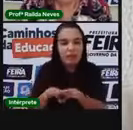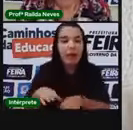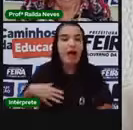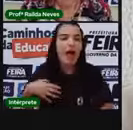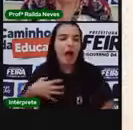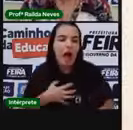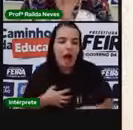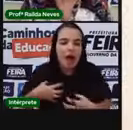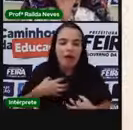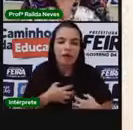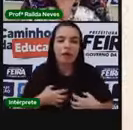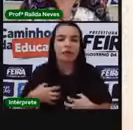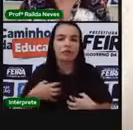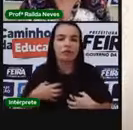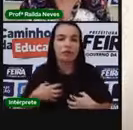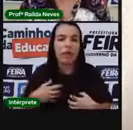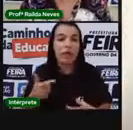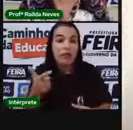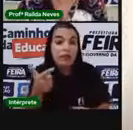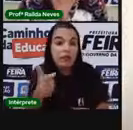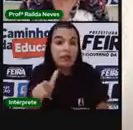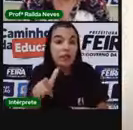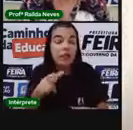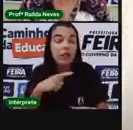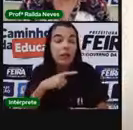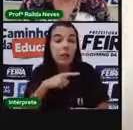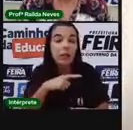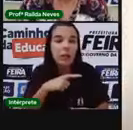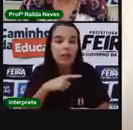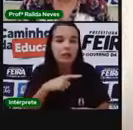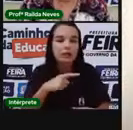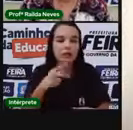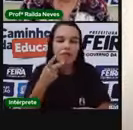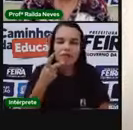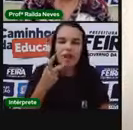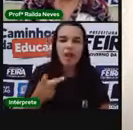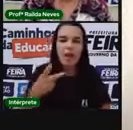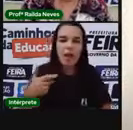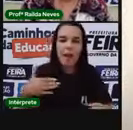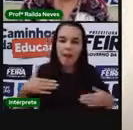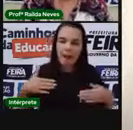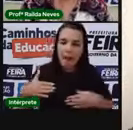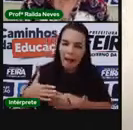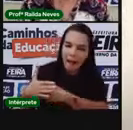vos digo, afeto é minha valentia.